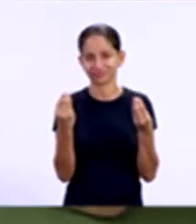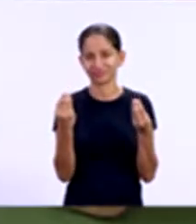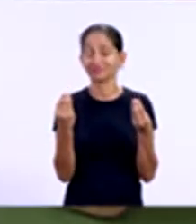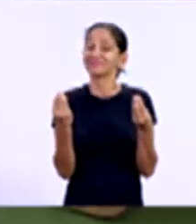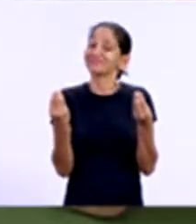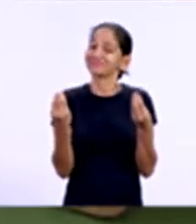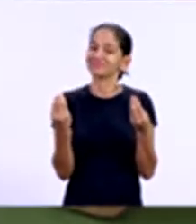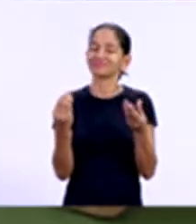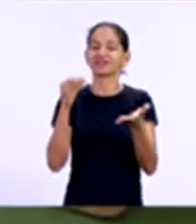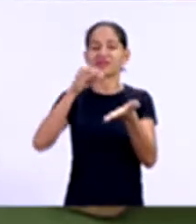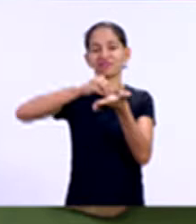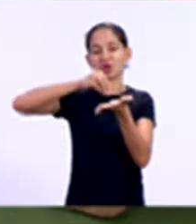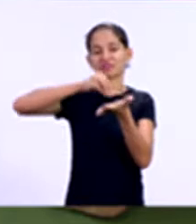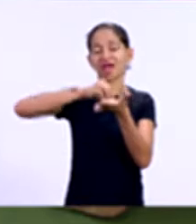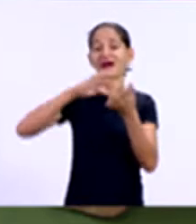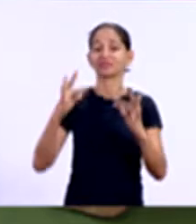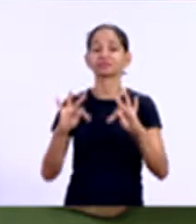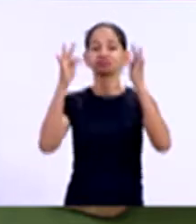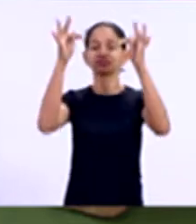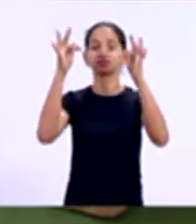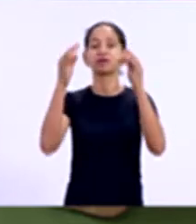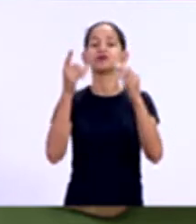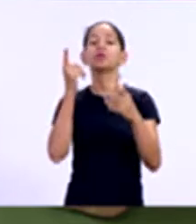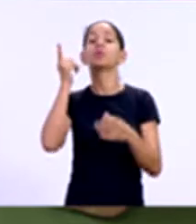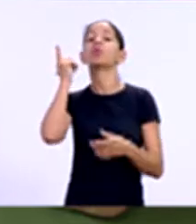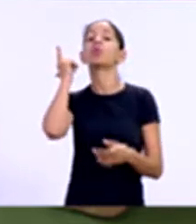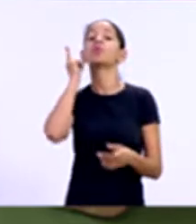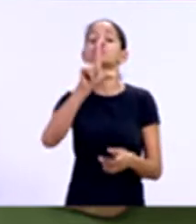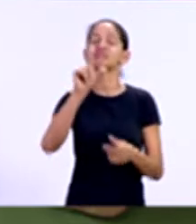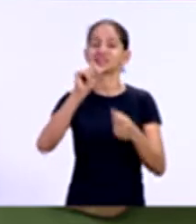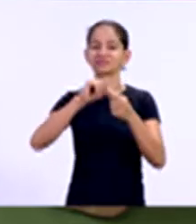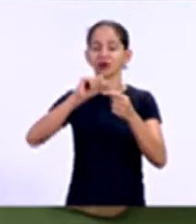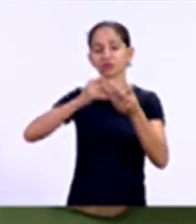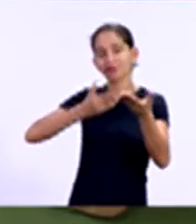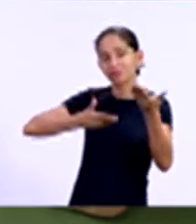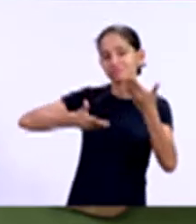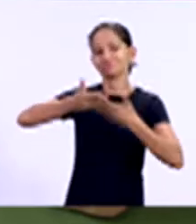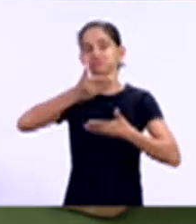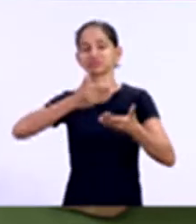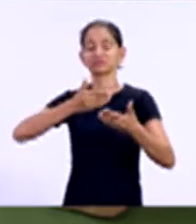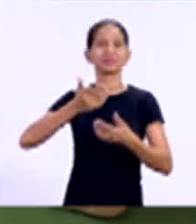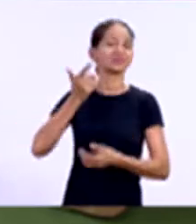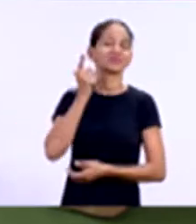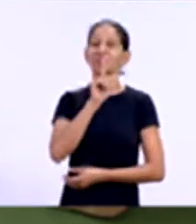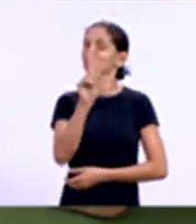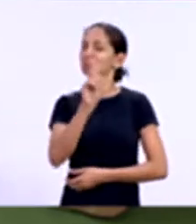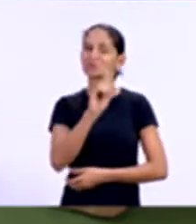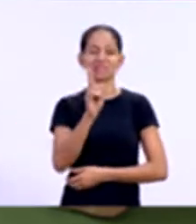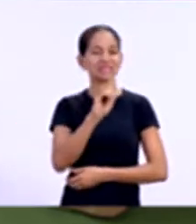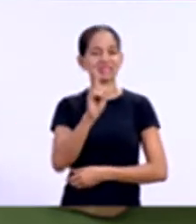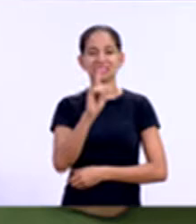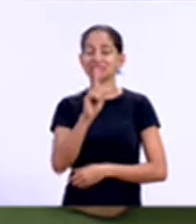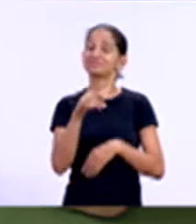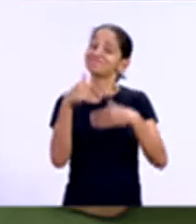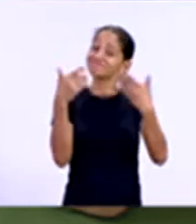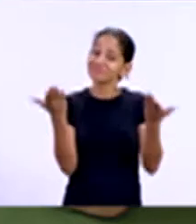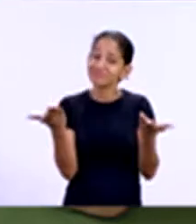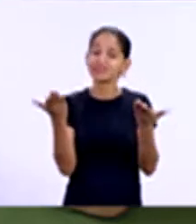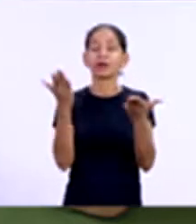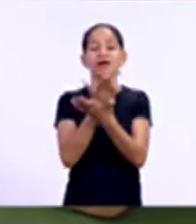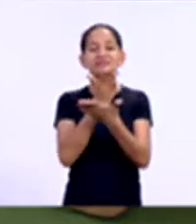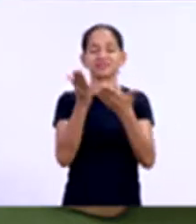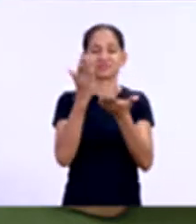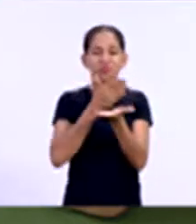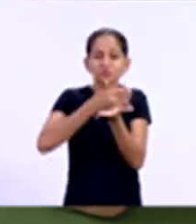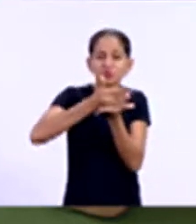mídias, né, vamos assim dizer. Sem a troca, né, vamos dizer assim. Por exemplo, quem usava o rádio como os primeiros recursos lá no